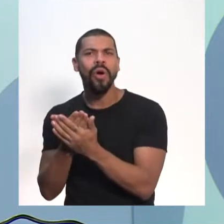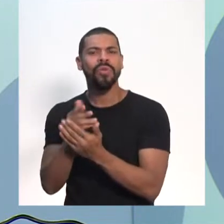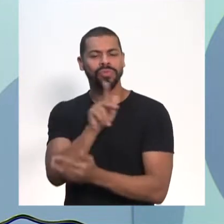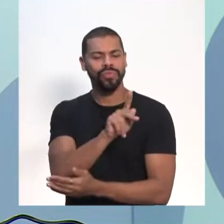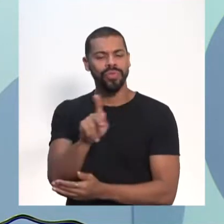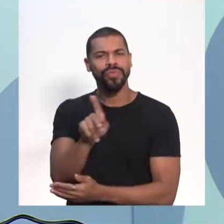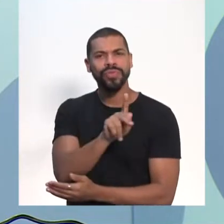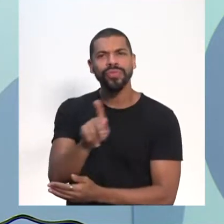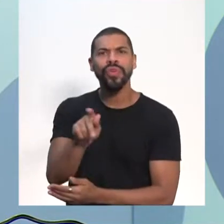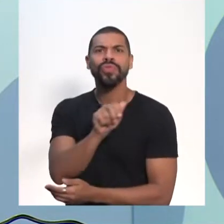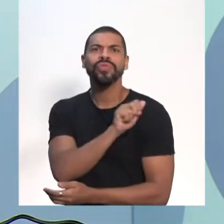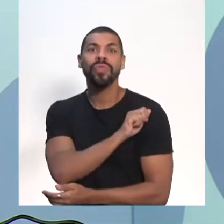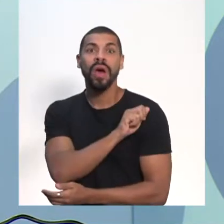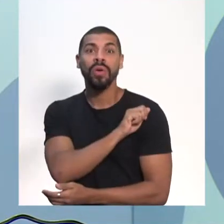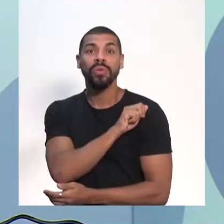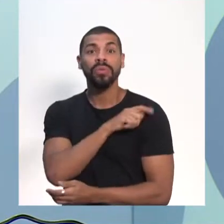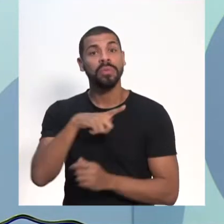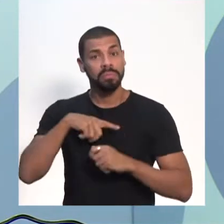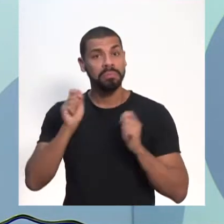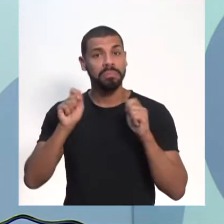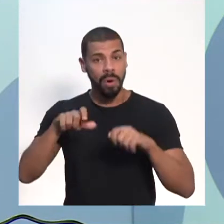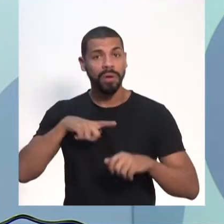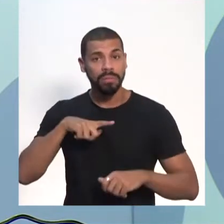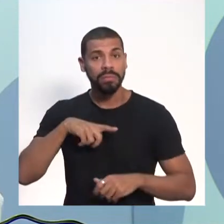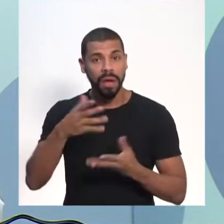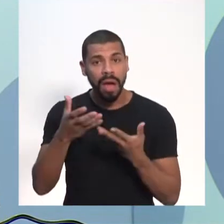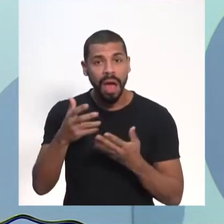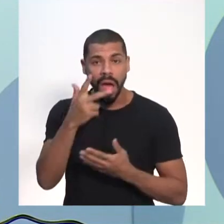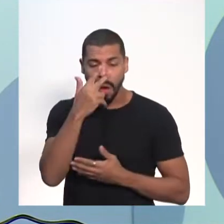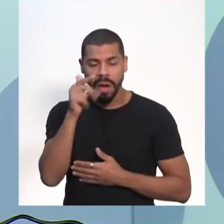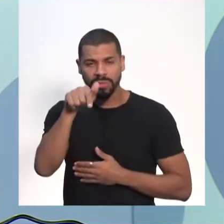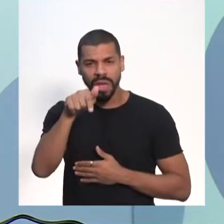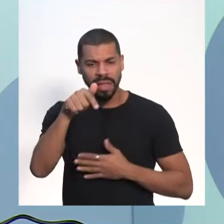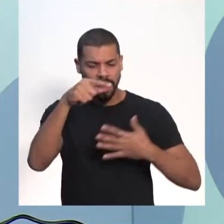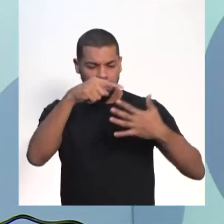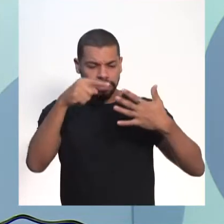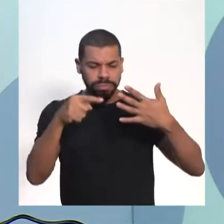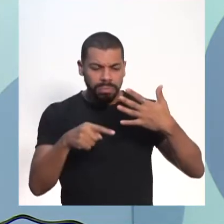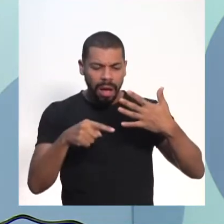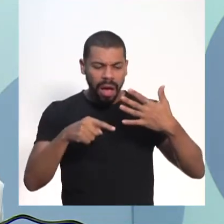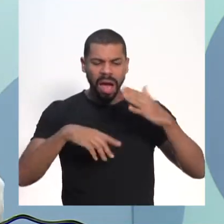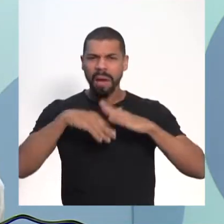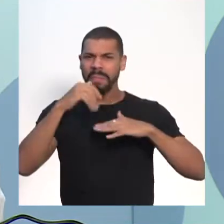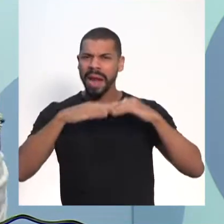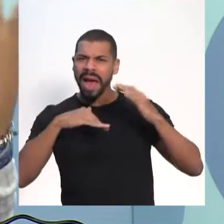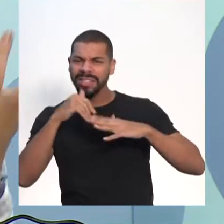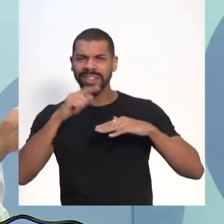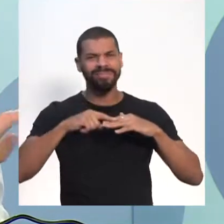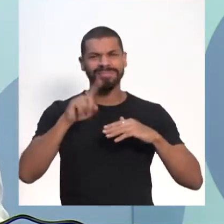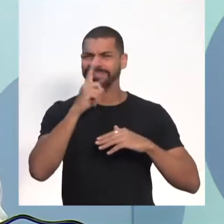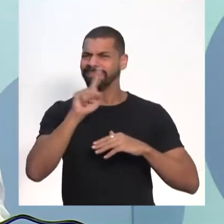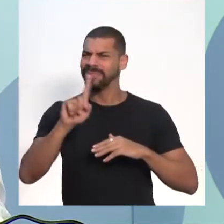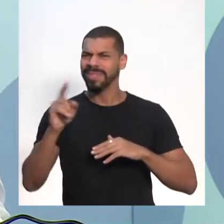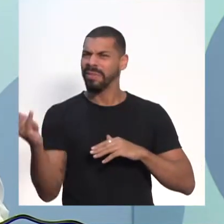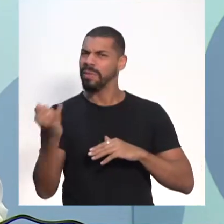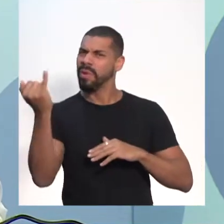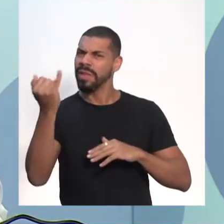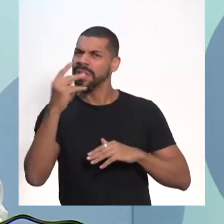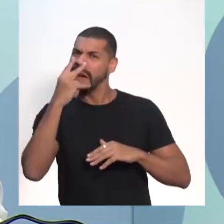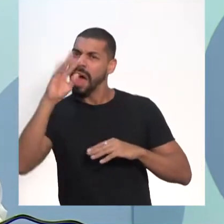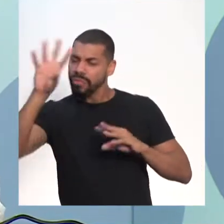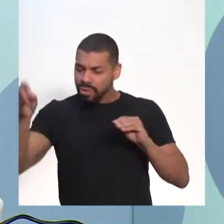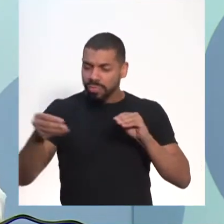têm autonomia para dizer assim, acho que essa habilidade não é importante, ou essa habilidade eu acho que eu consolidei com a